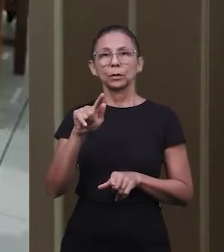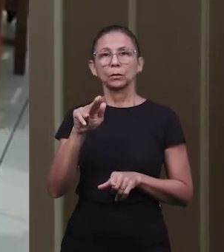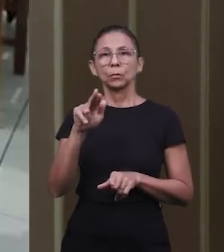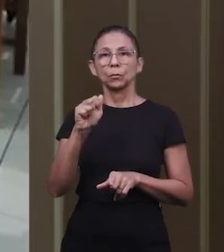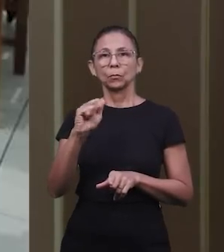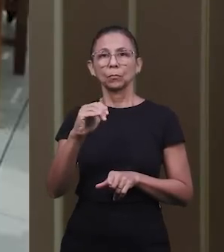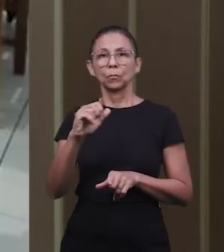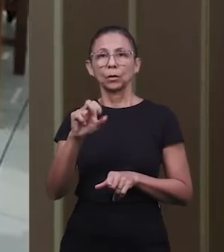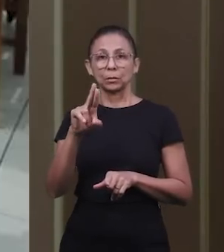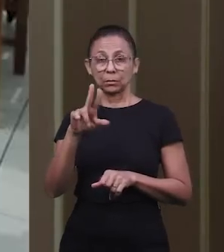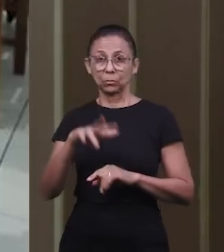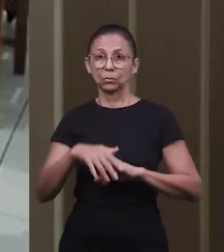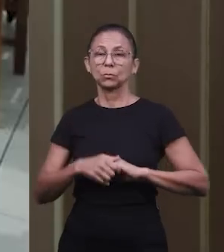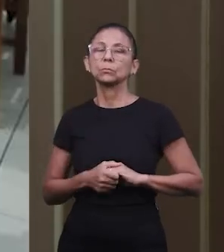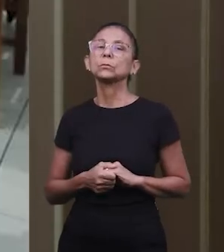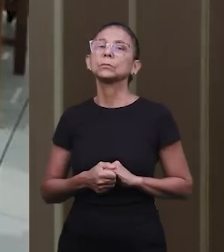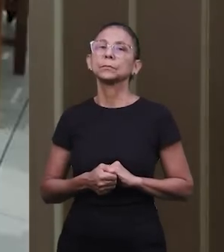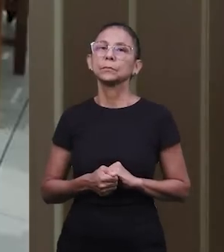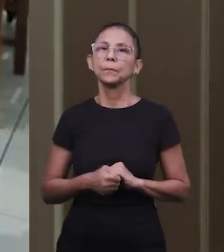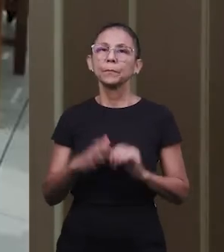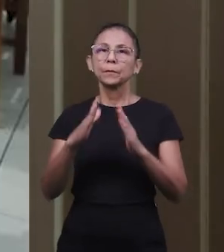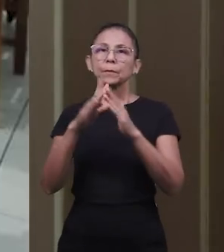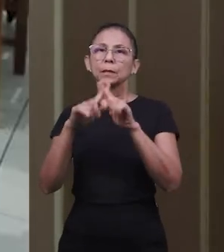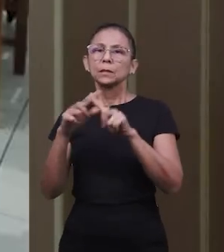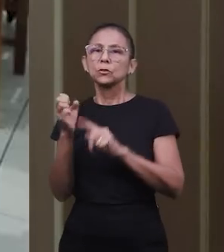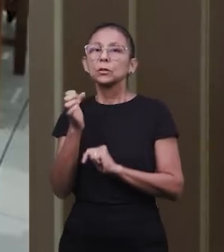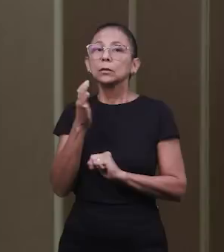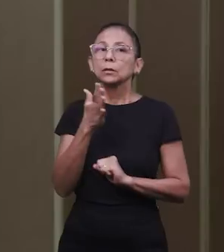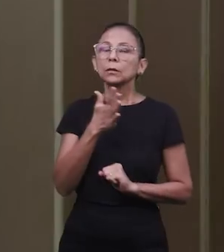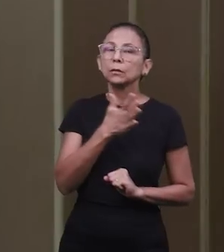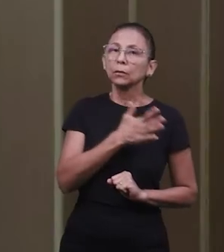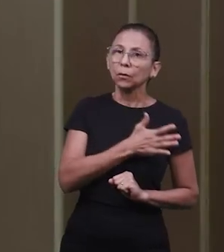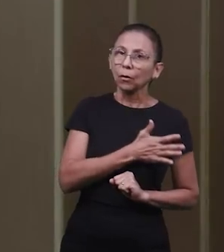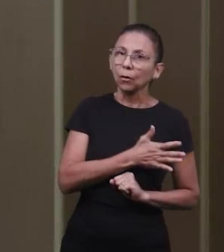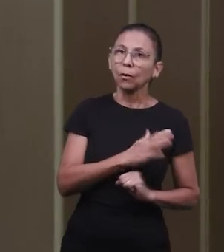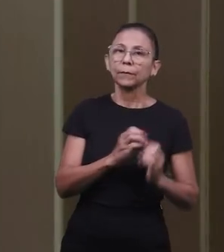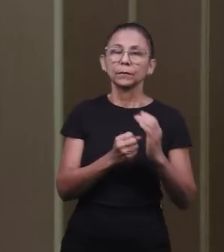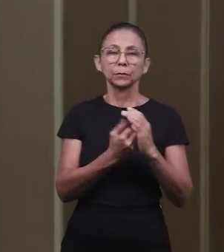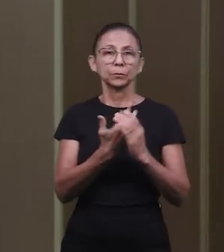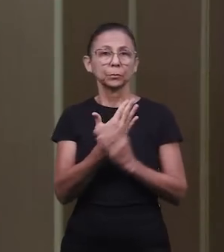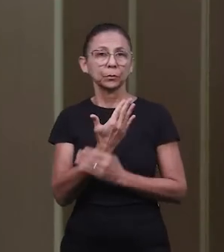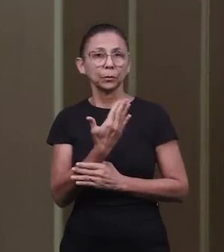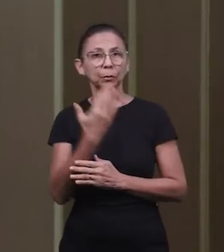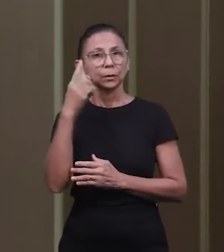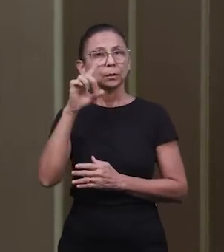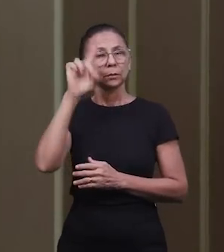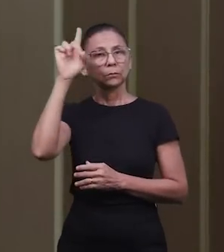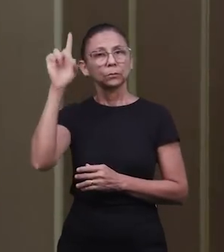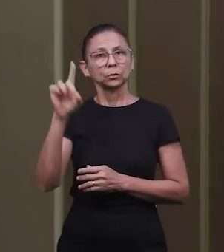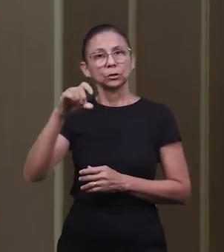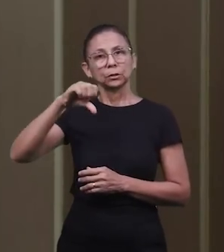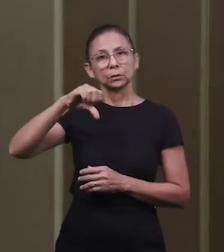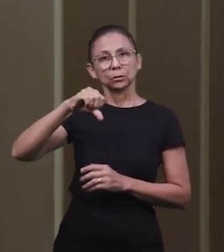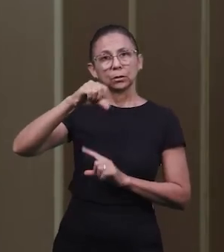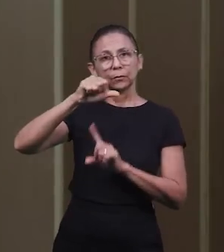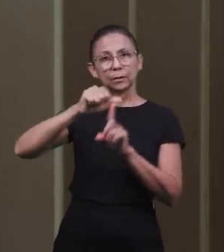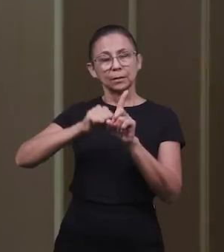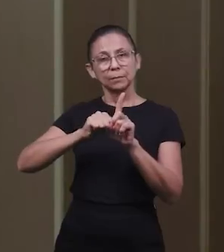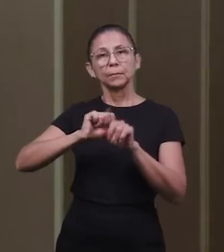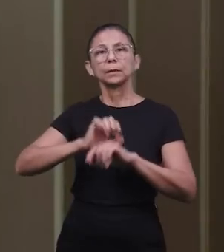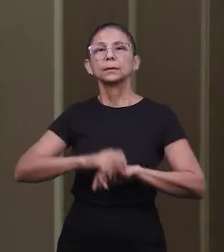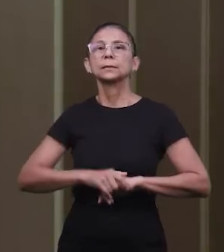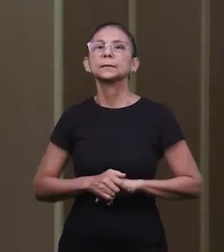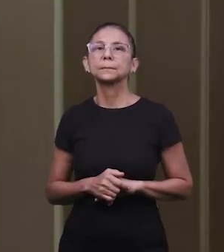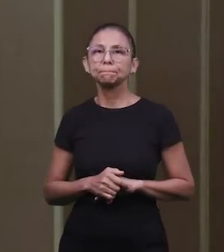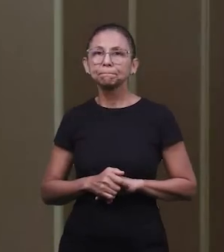sobre a consagração de uma nova igreja, a Igreja Vila A, em Foz. Foi no dia 11 deste mês, pastor